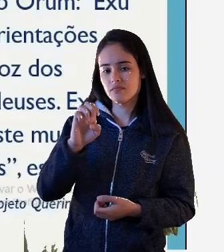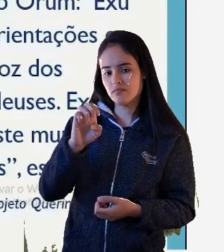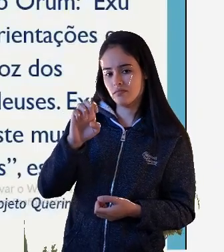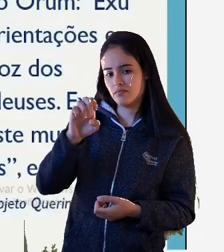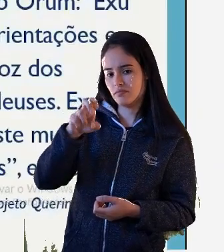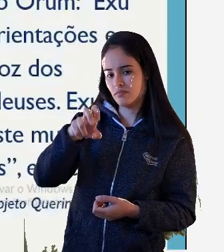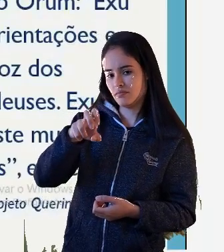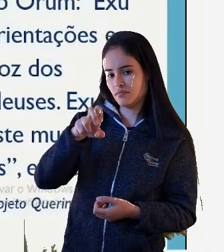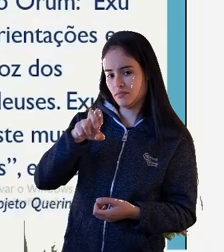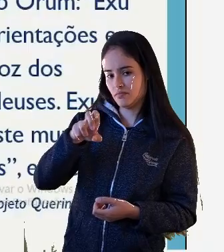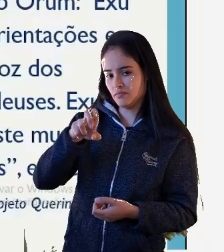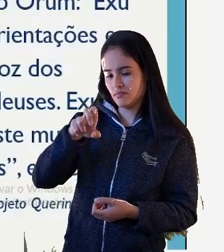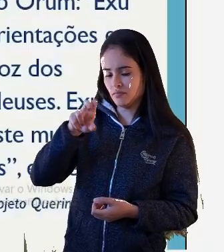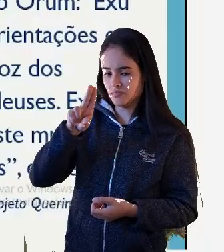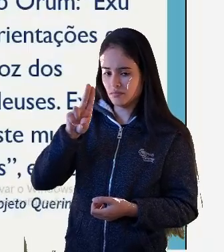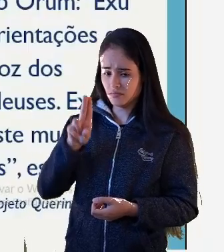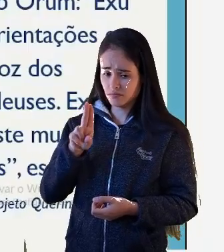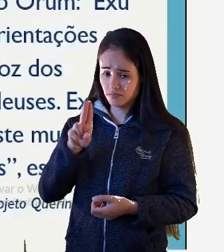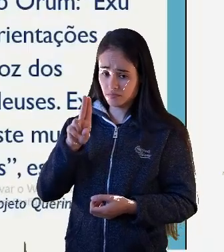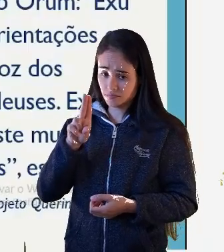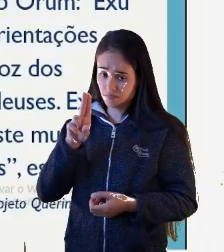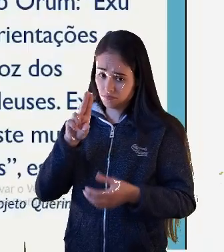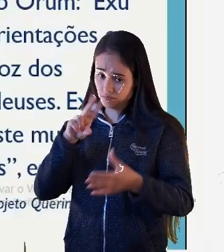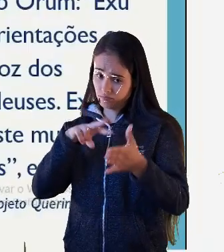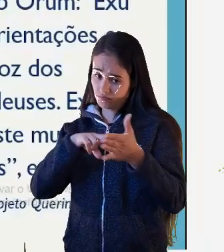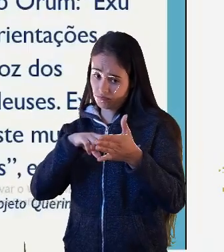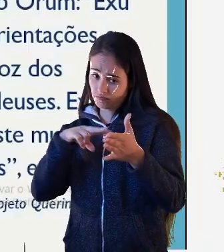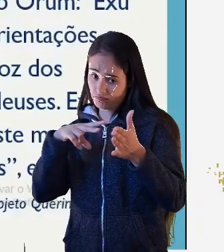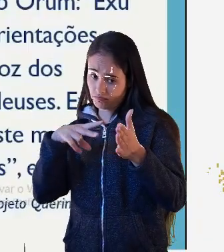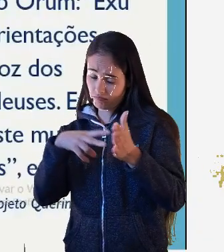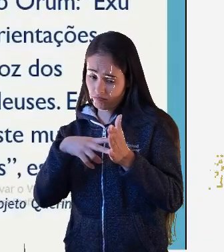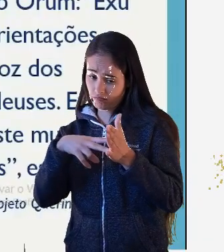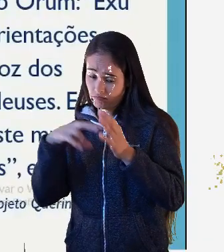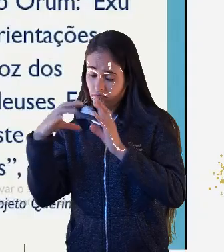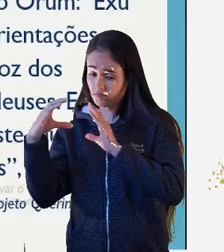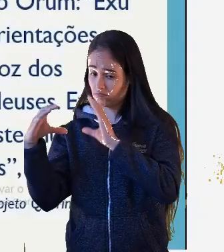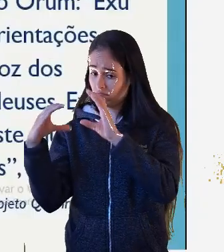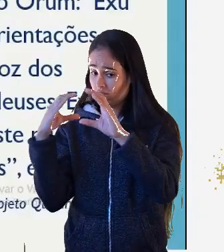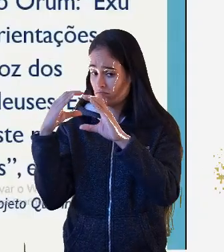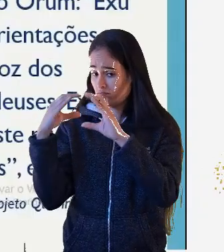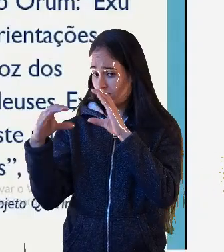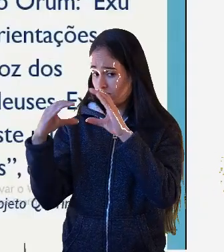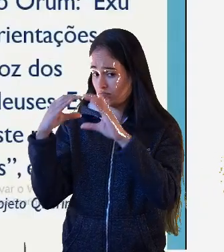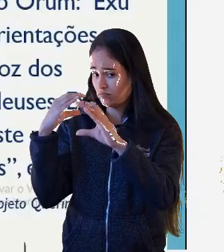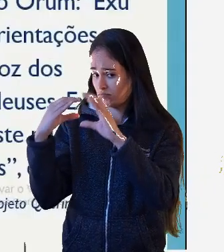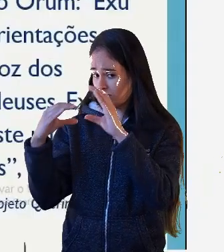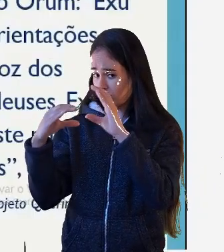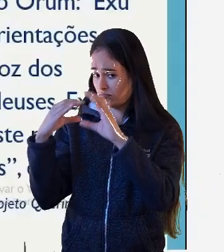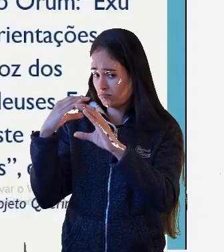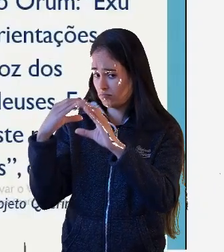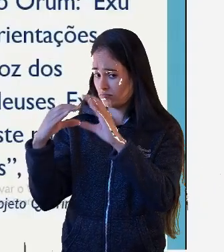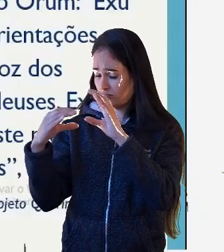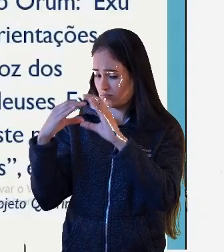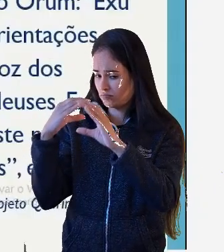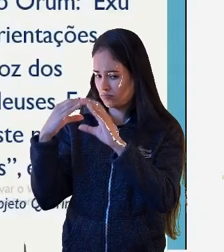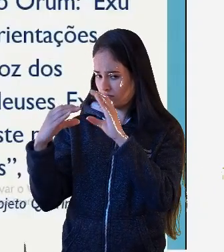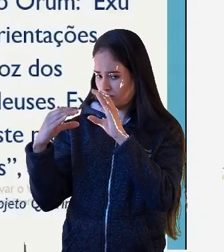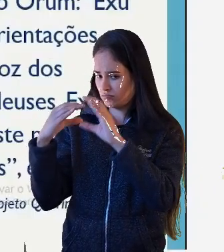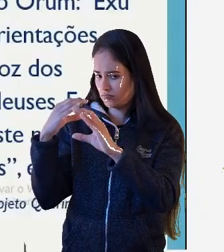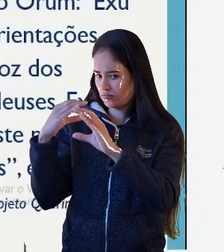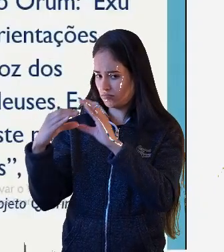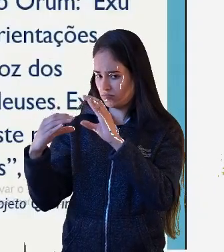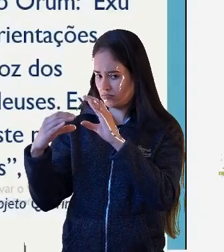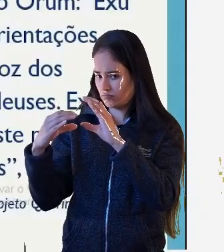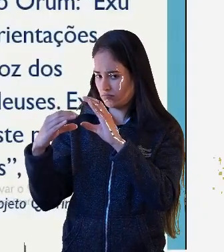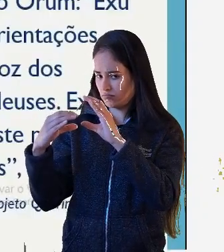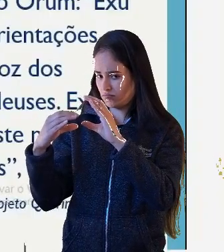e ordens, é o porta-voz dos deuses e entre os deuses. Né? Então, ele é o porta-voz, olha só que bonito, né? Por isso que ele é